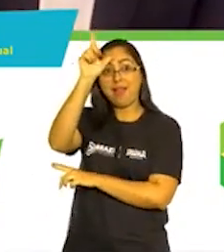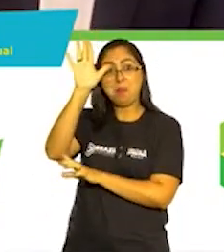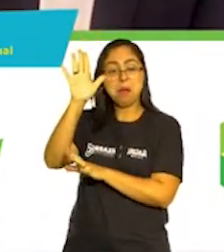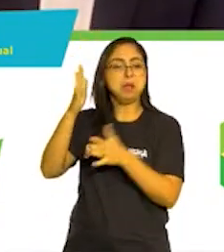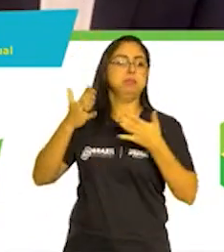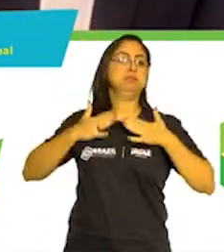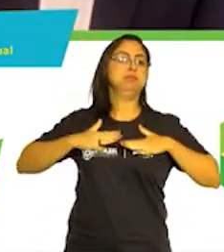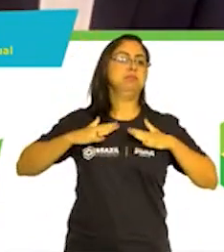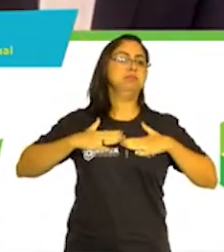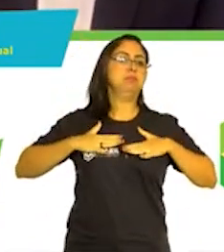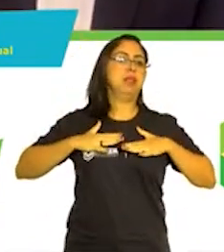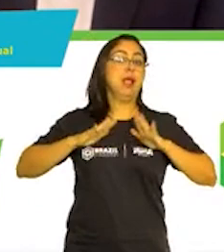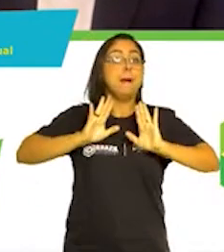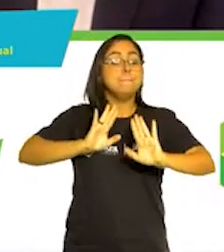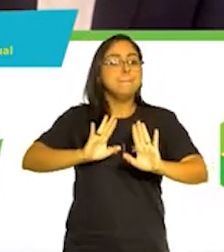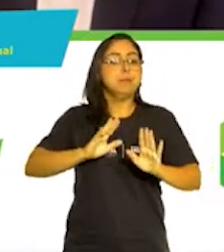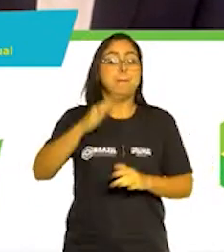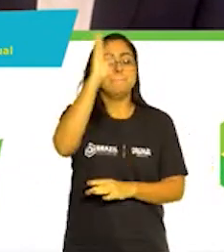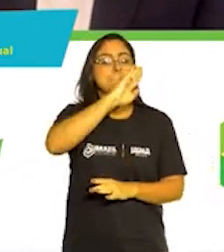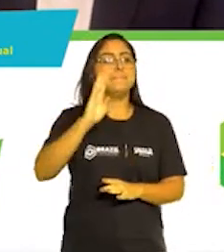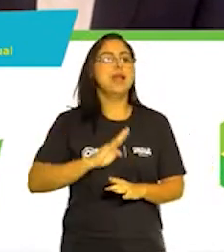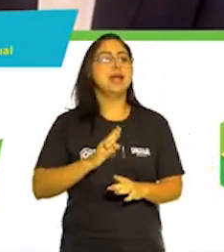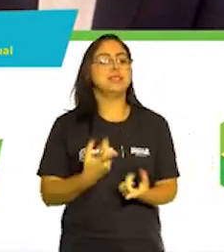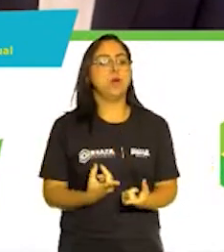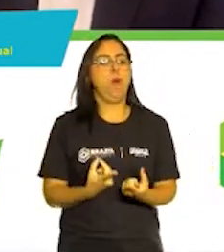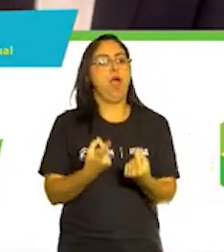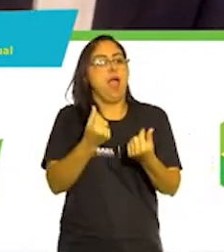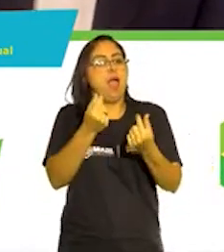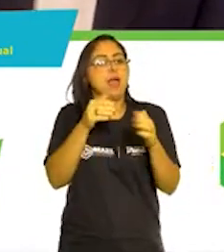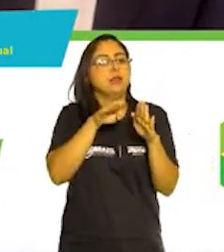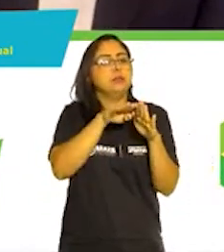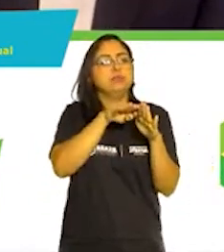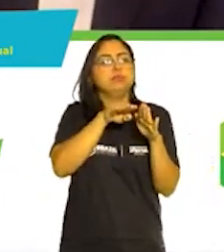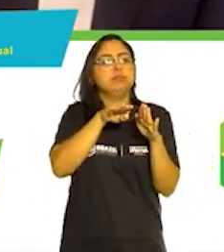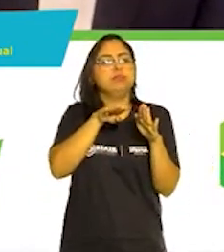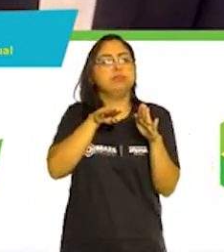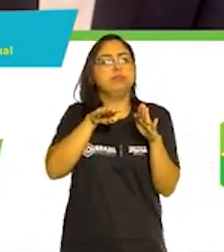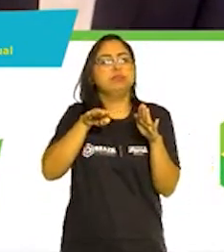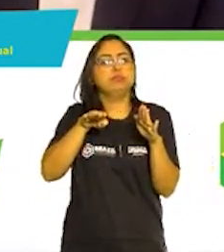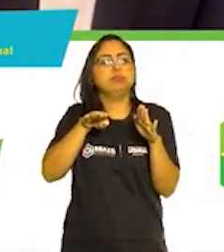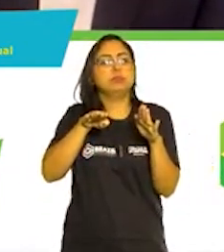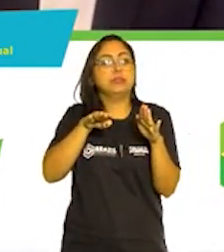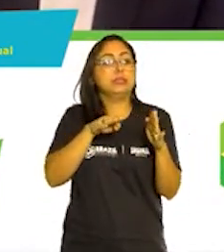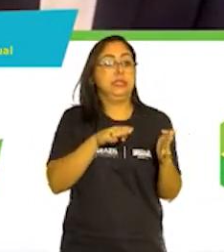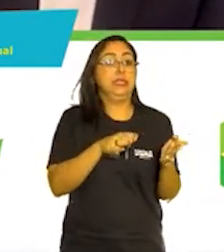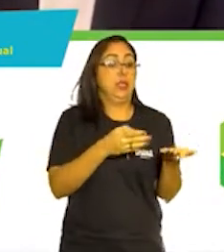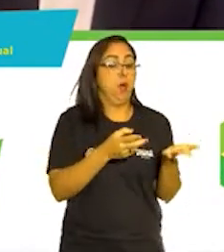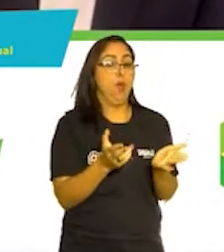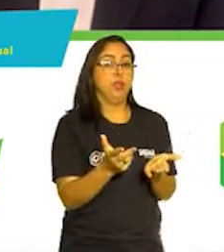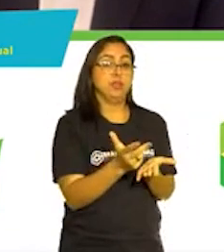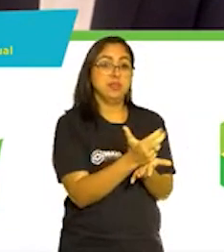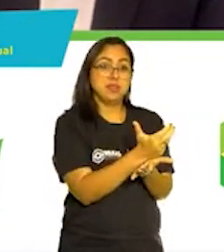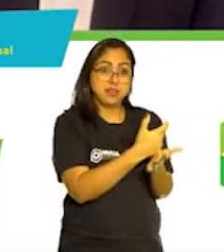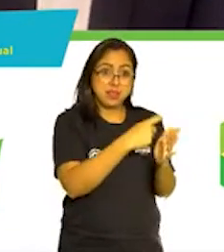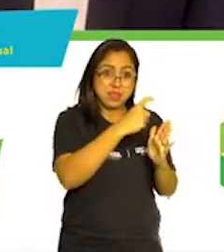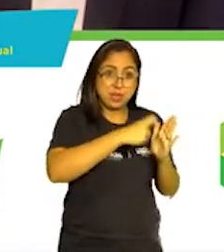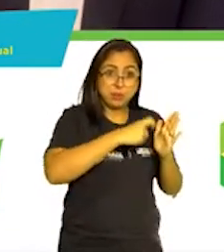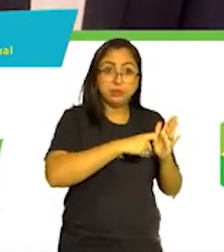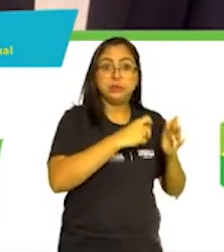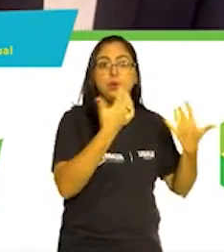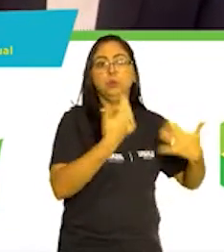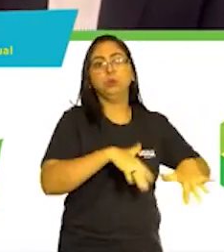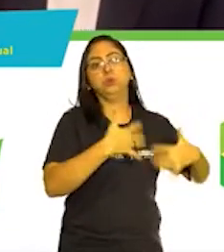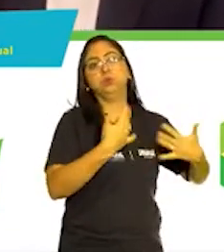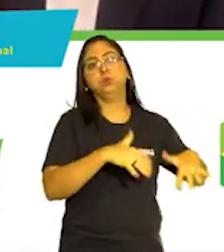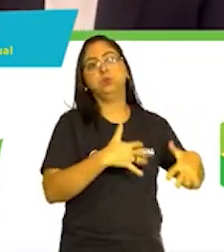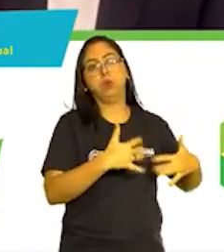Brasil é um país de renda média, e para um país de renda média alta, a nossa carga tributária é muito elevada. E aí tem um problema. Quando eu falo que